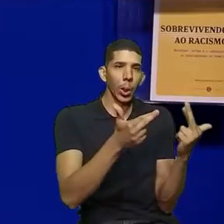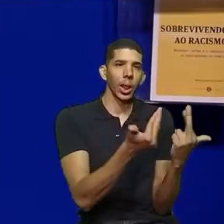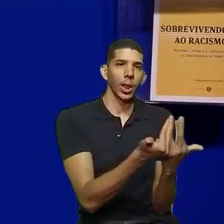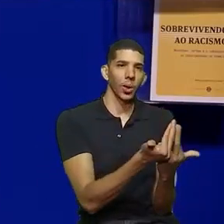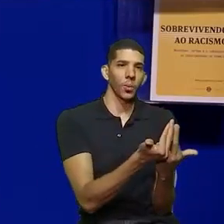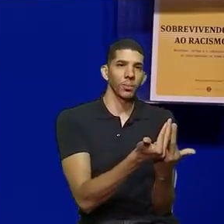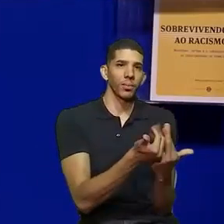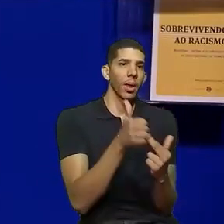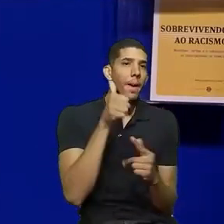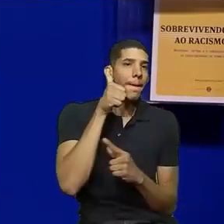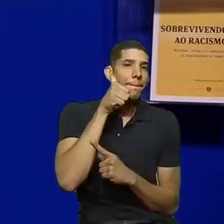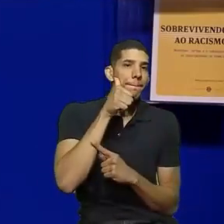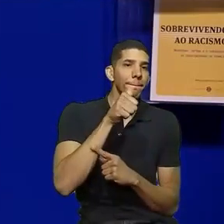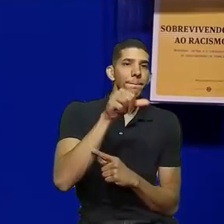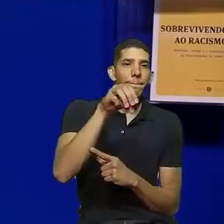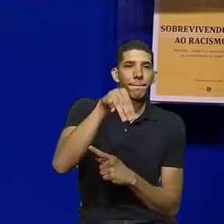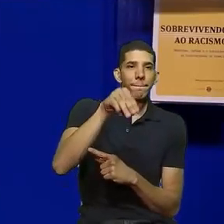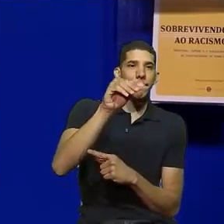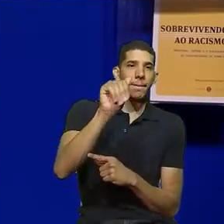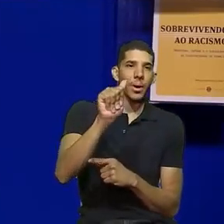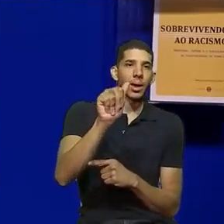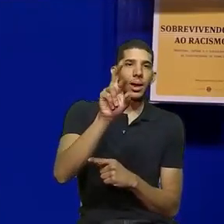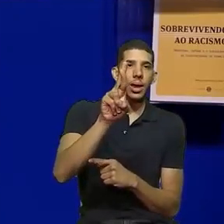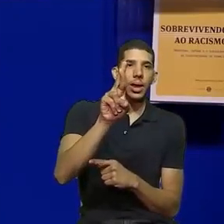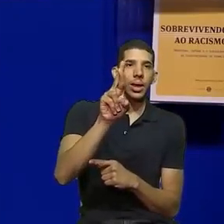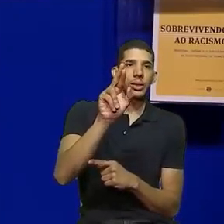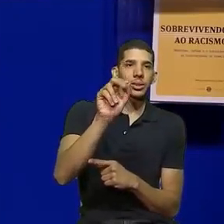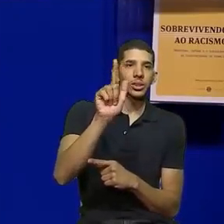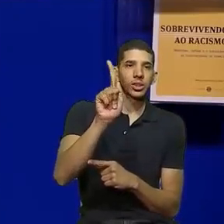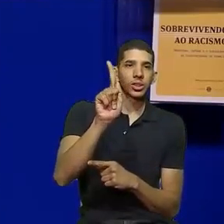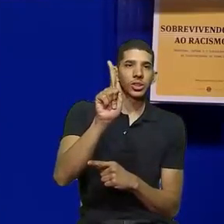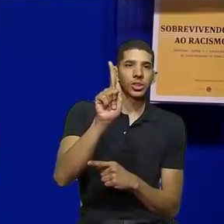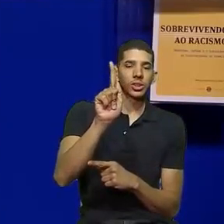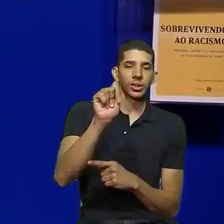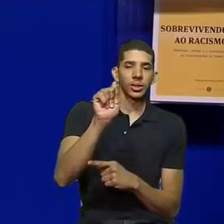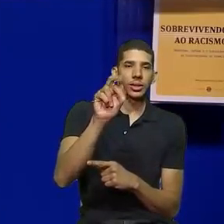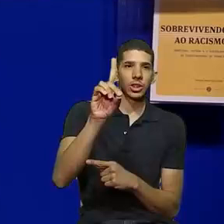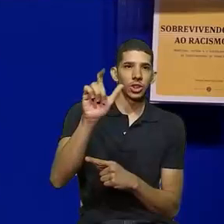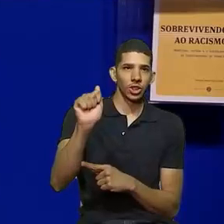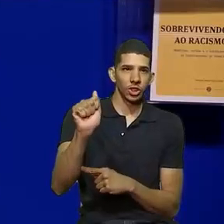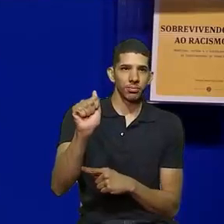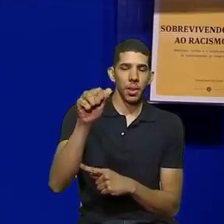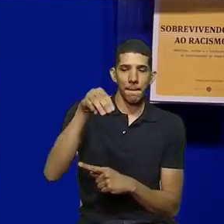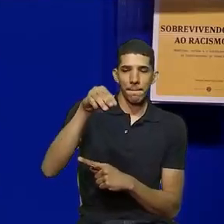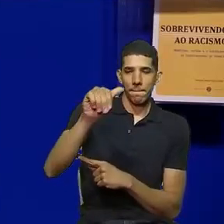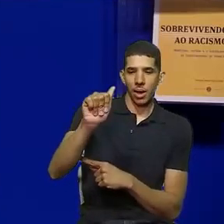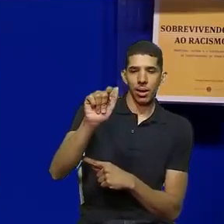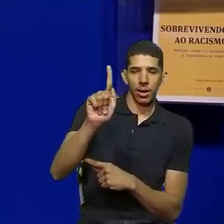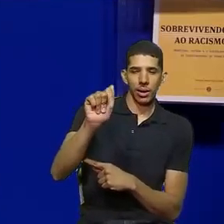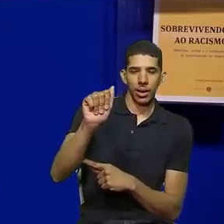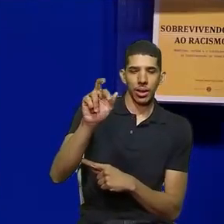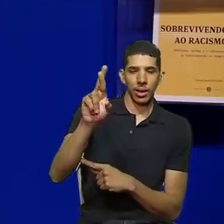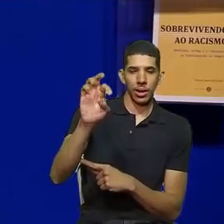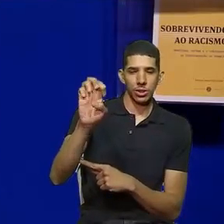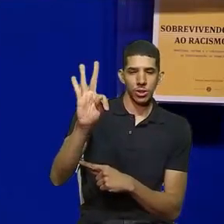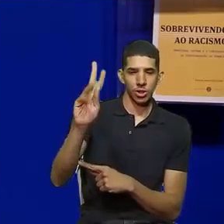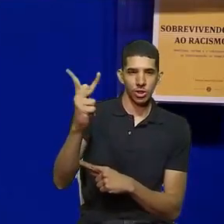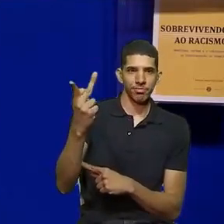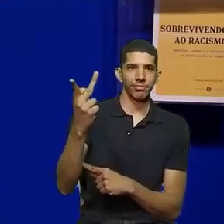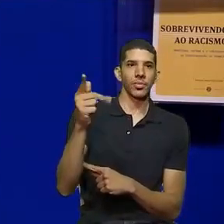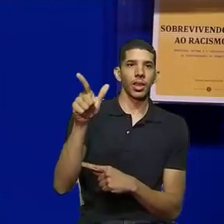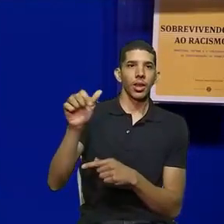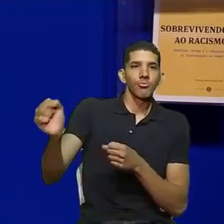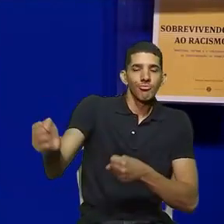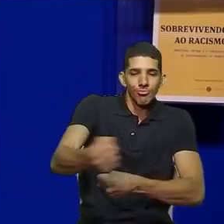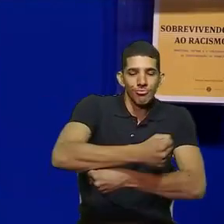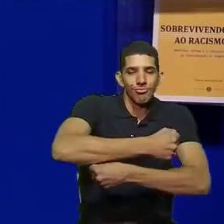MINC. Ao final, Conceição Evaristo deu um abraço em Dona Rosinha e, na mesma hora, no mesmo lampejo do